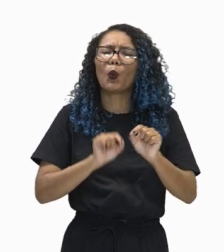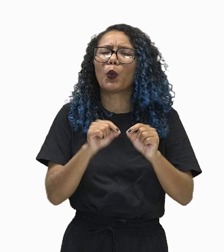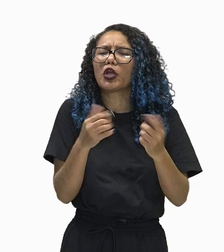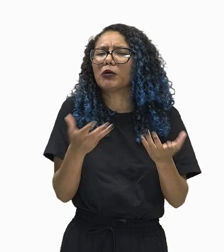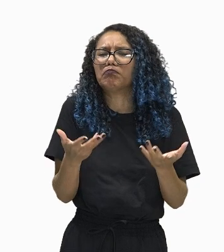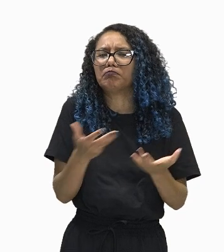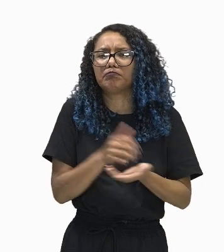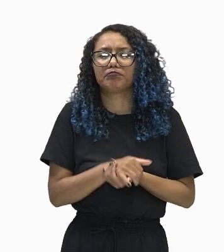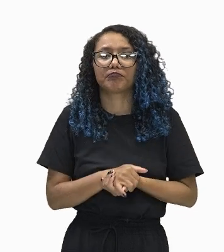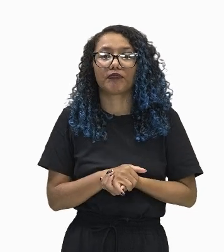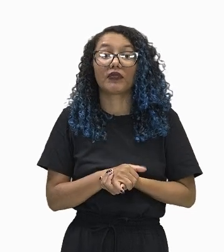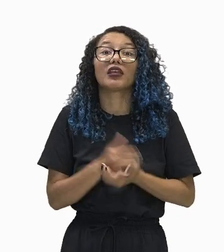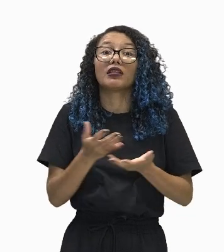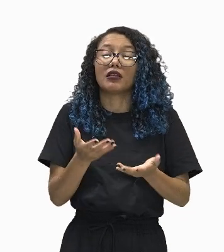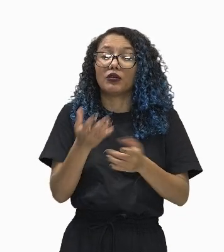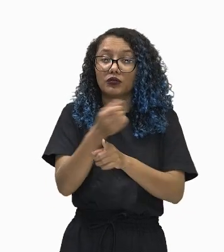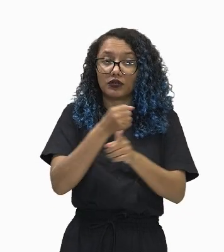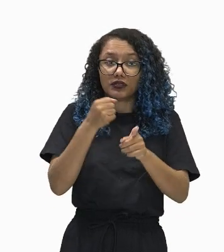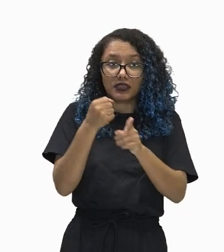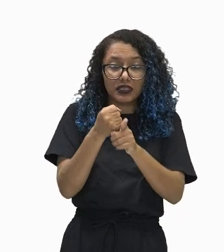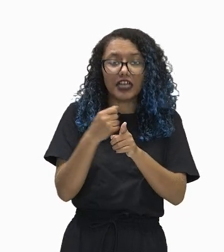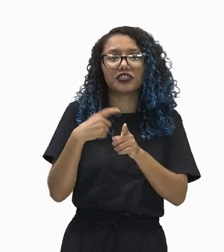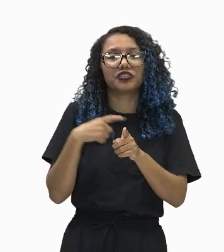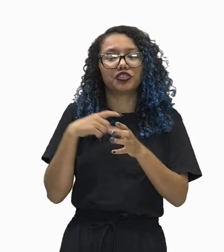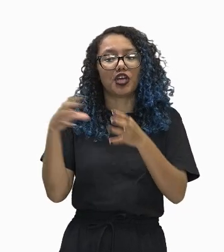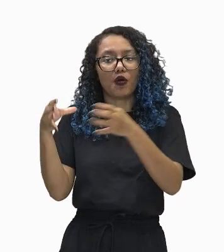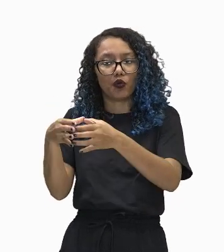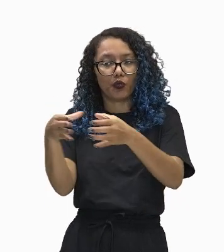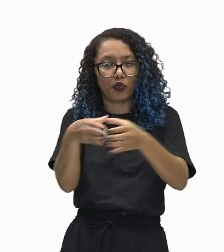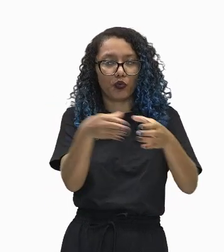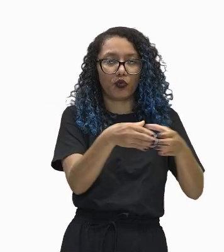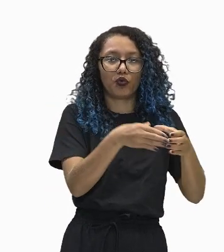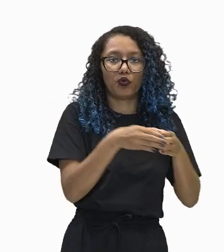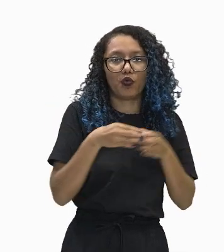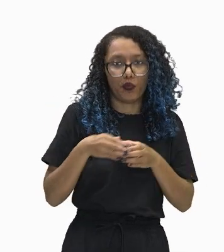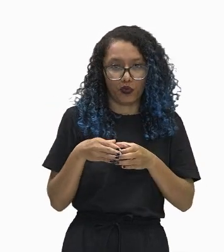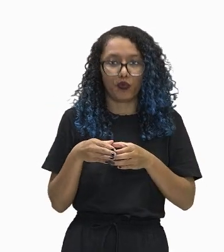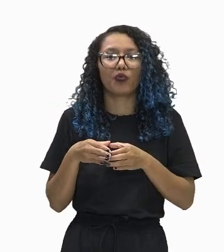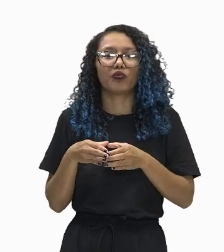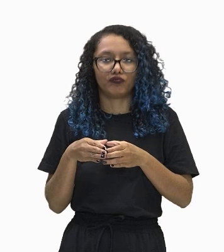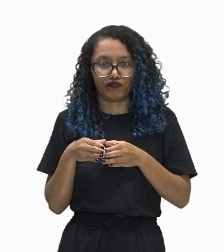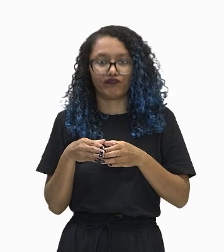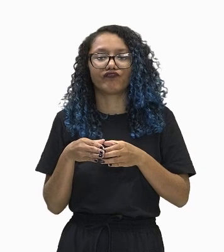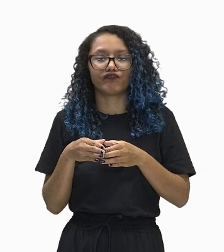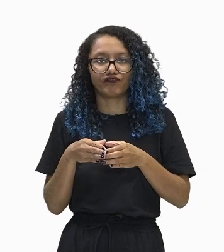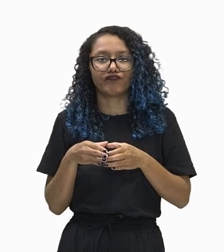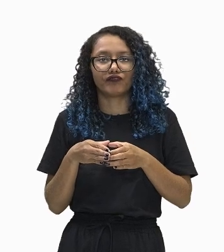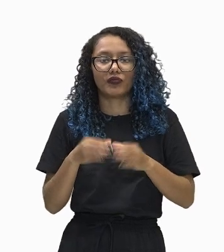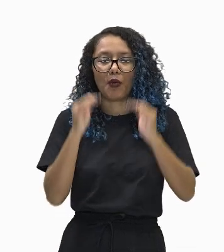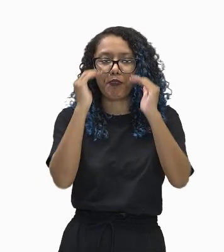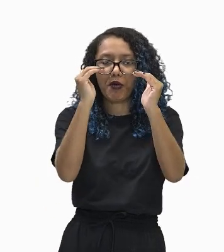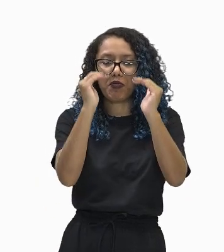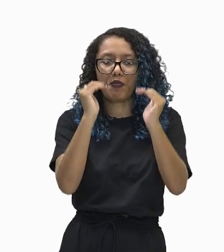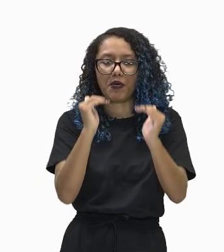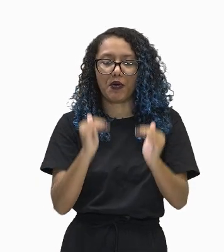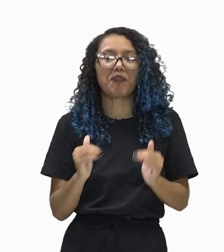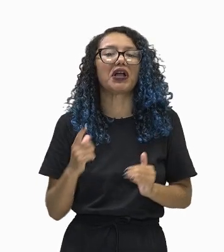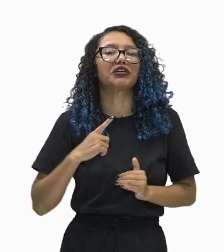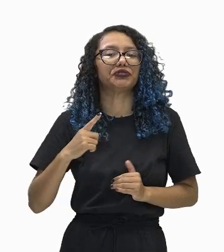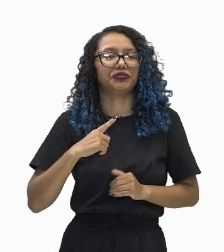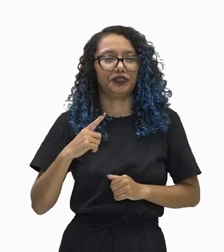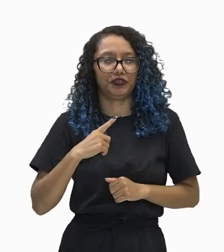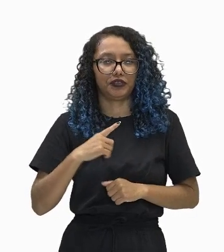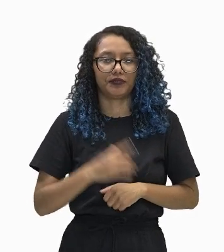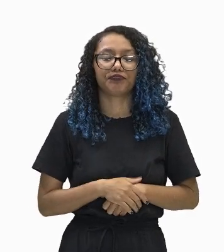feudal era uma sociedade de ordens ou estamentos, isto é, composta por camadas sociais rígidas.